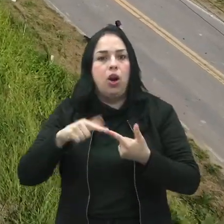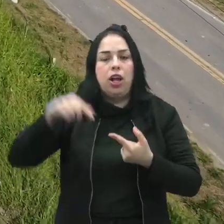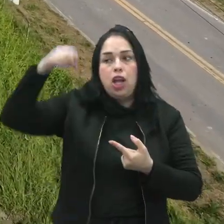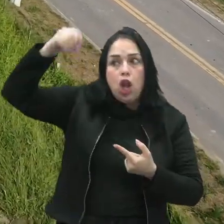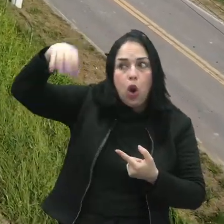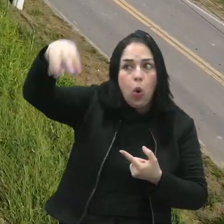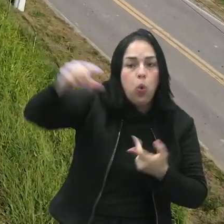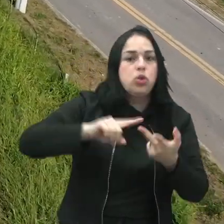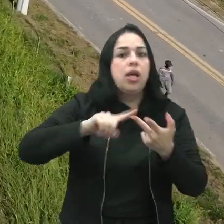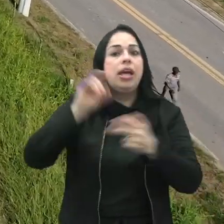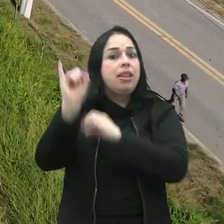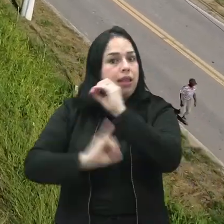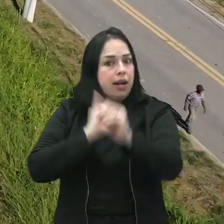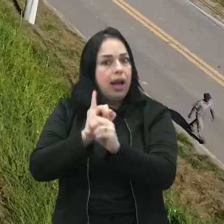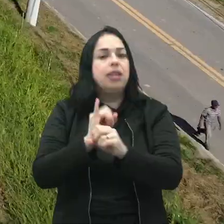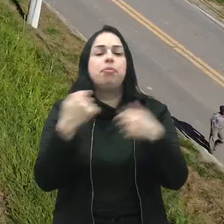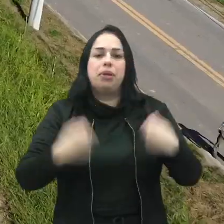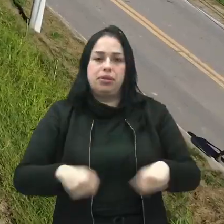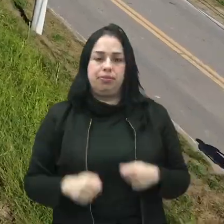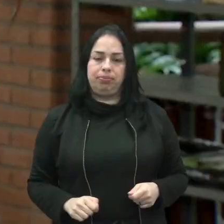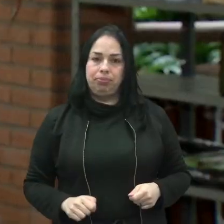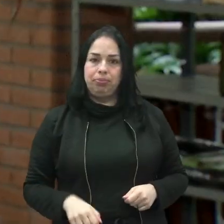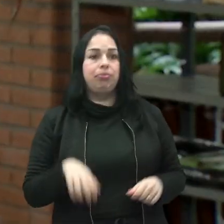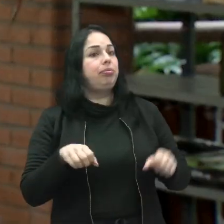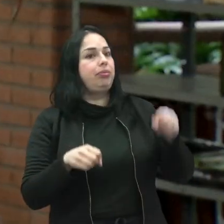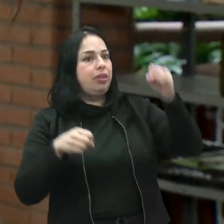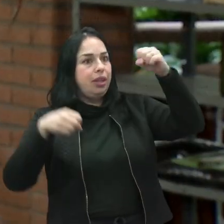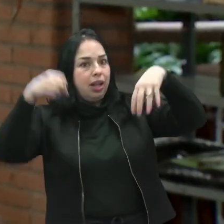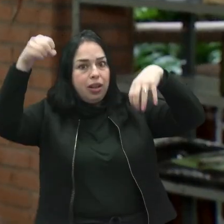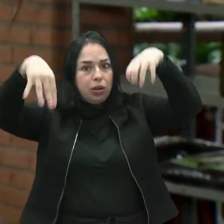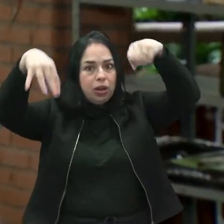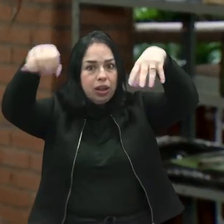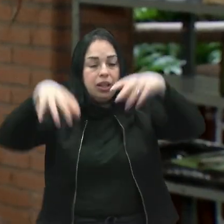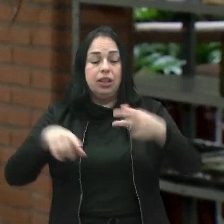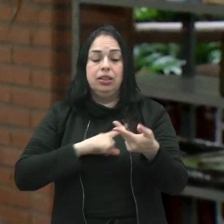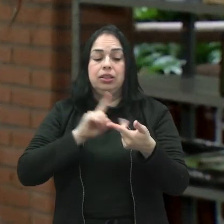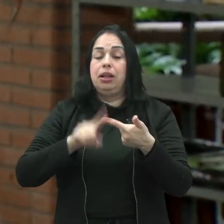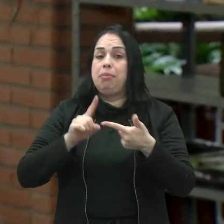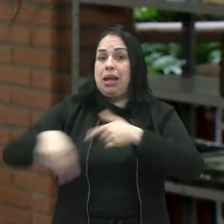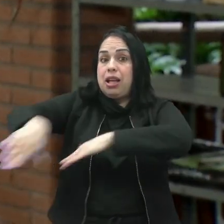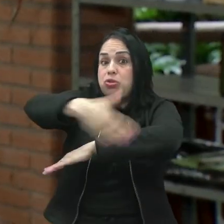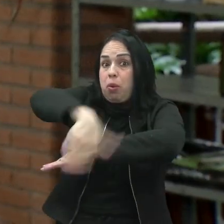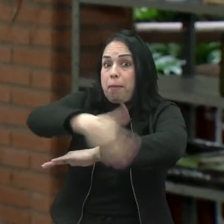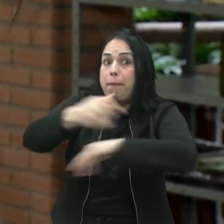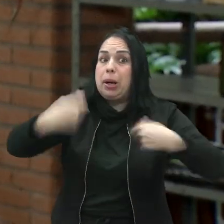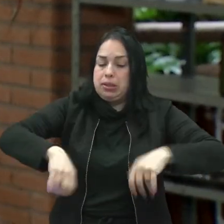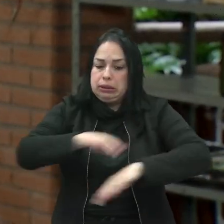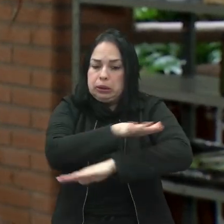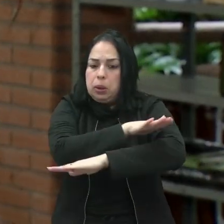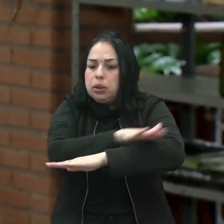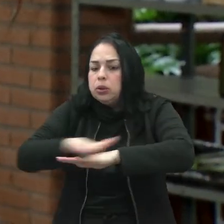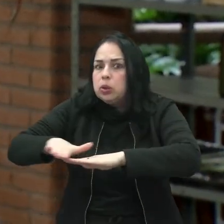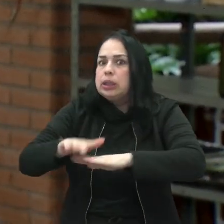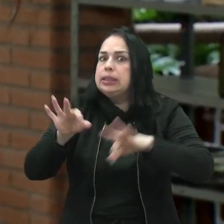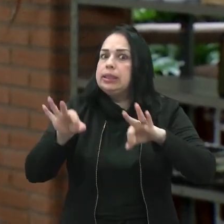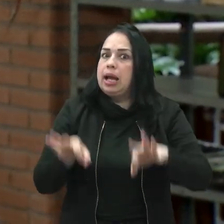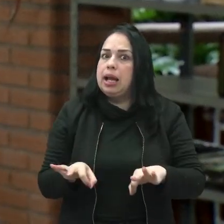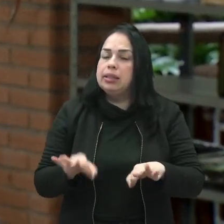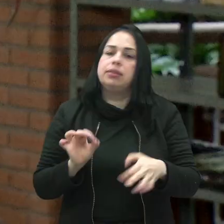energia elétrica e rede de internet. Eletrificação. As estradas têm que estar em ordem,